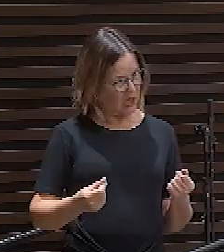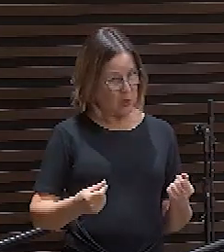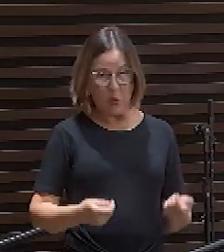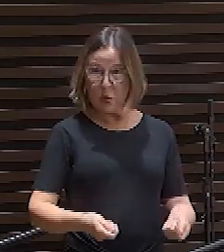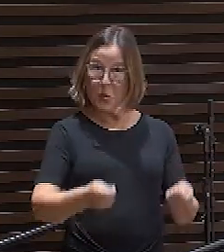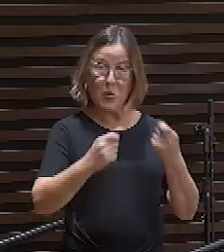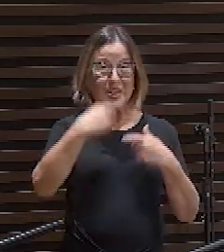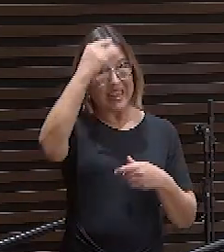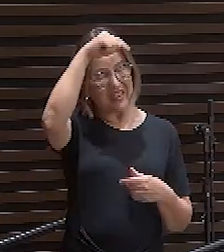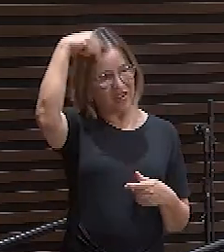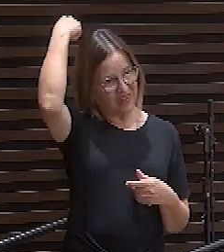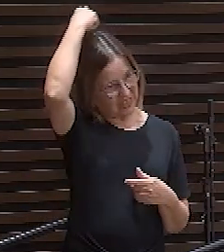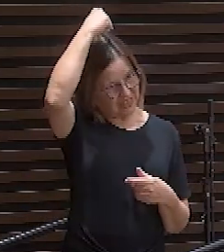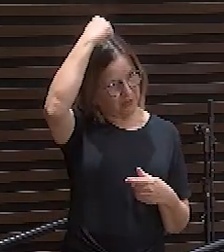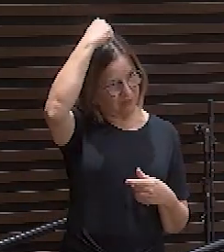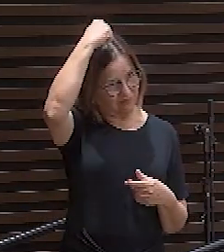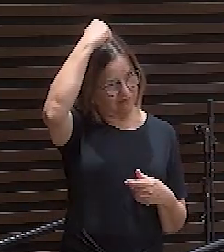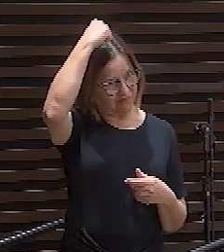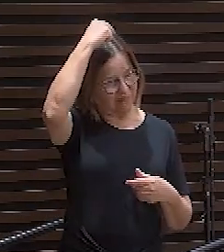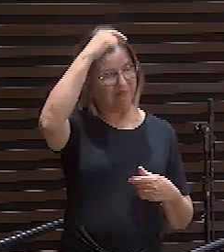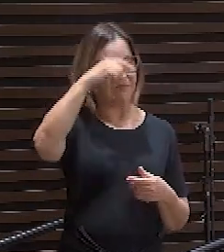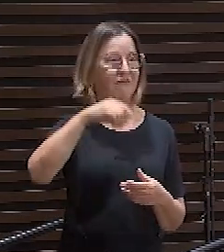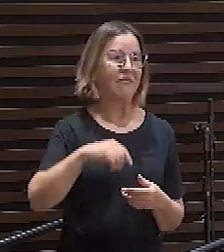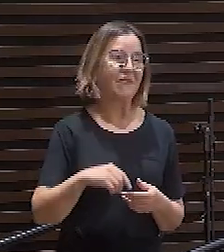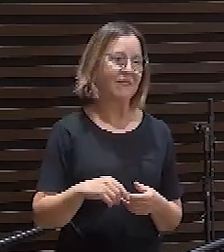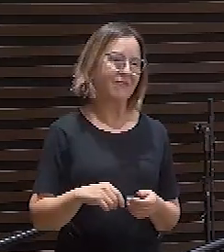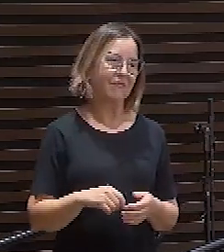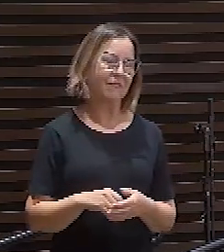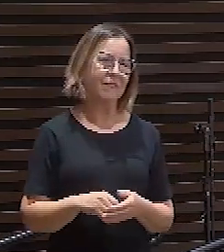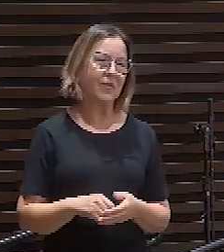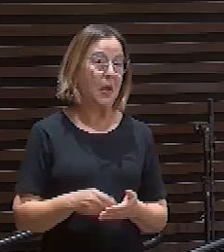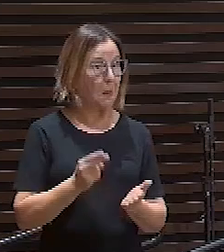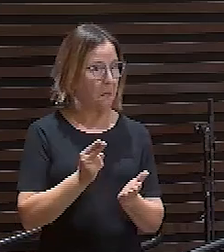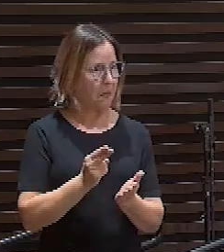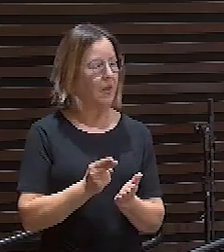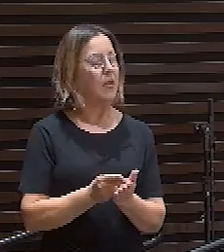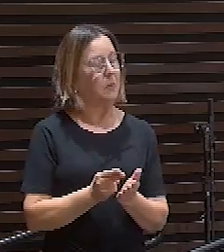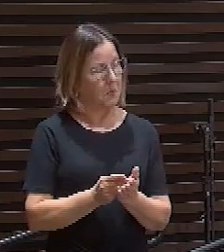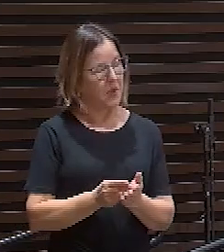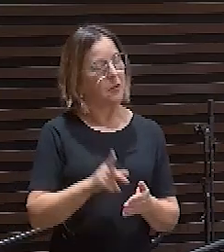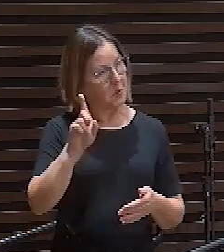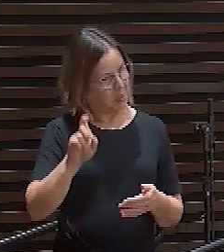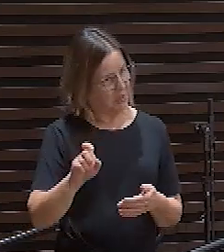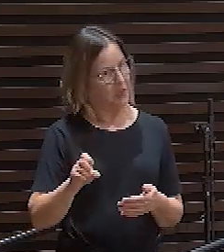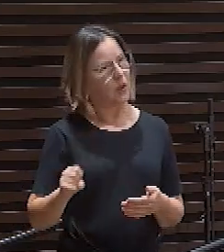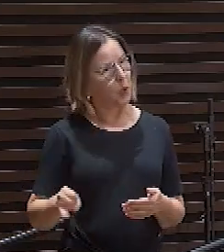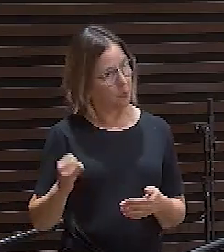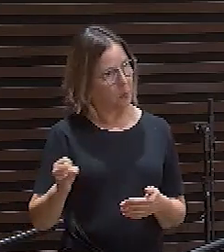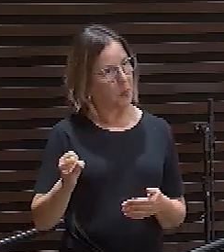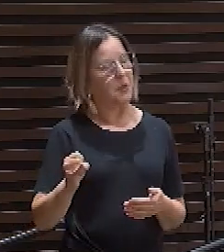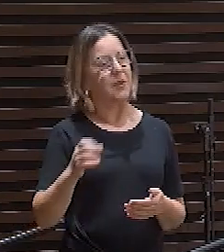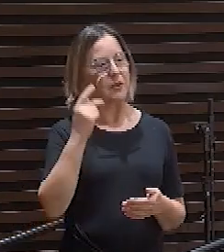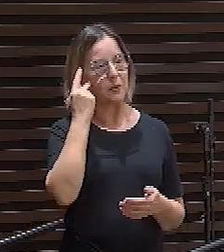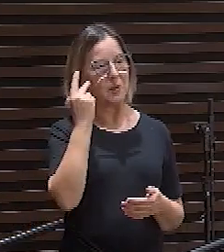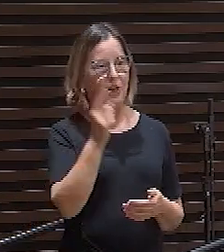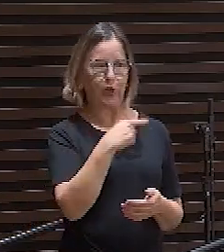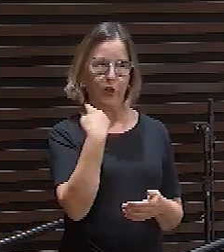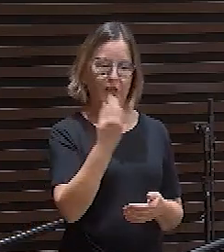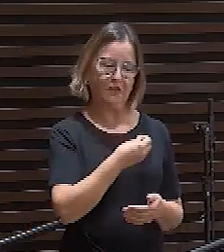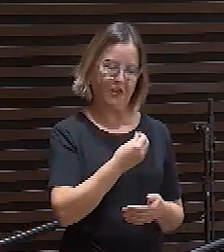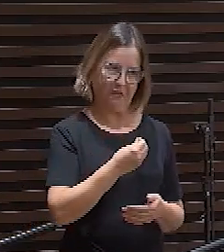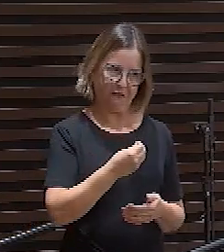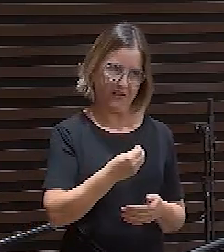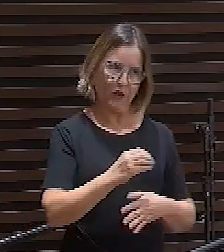materiais não santificam ninguém. Ainda que sejam importantes para que a gente viva uma vida confortável